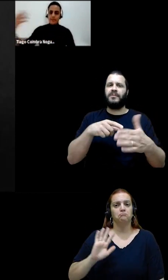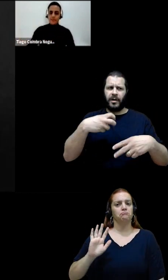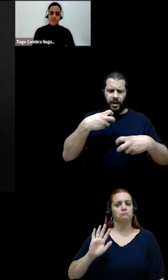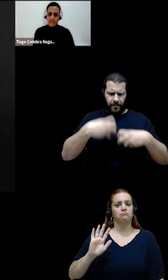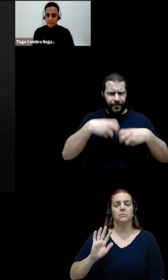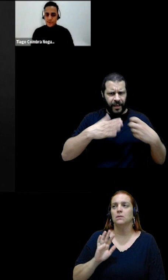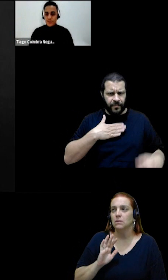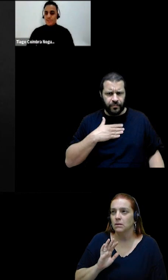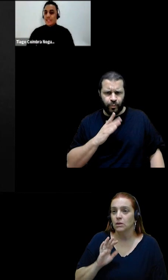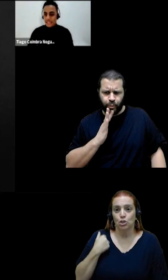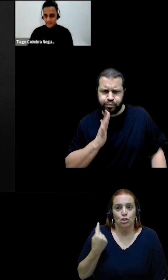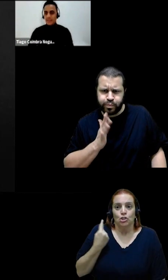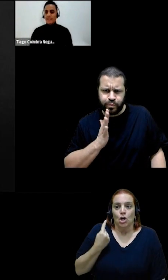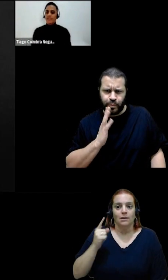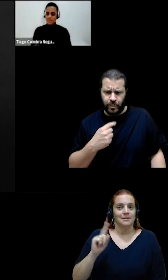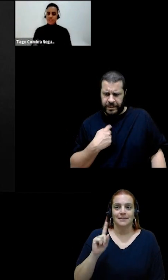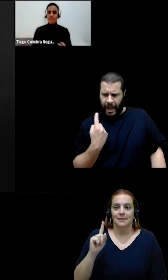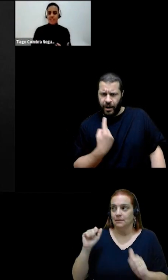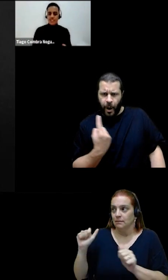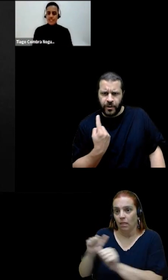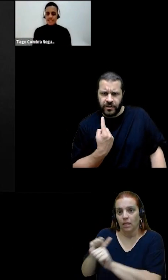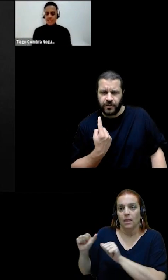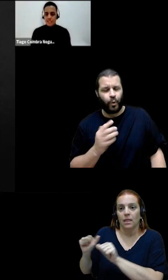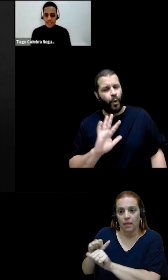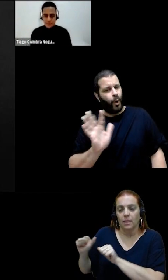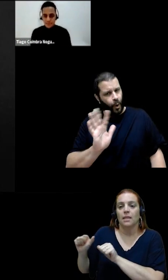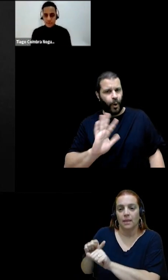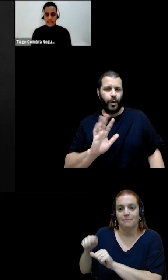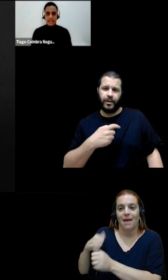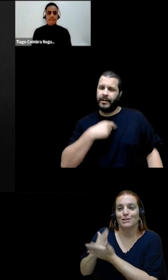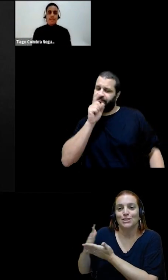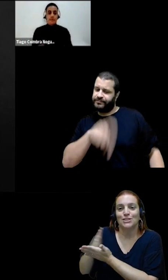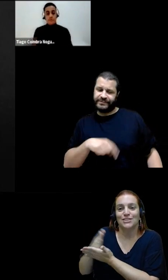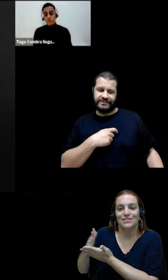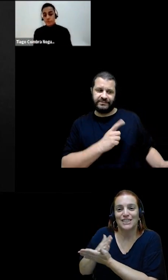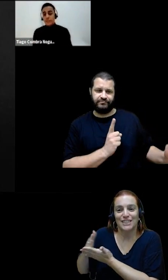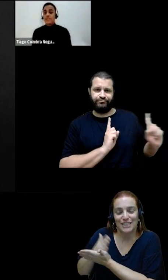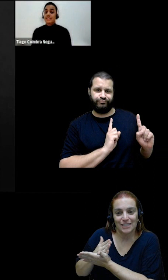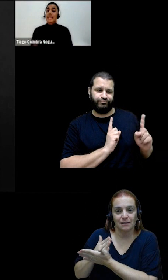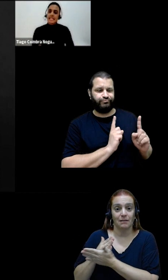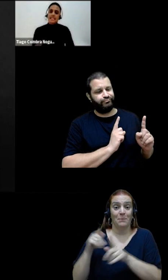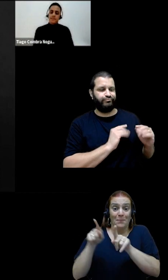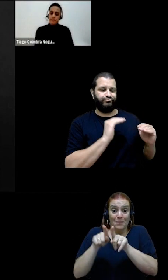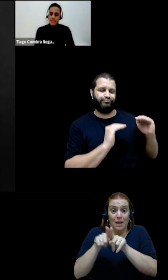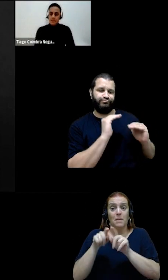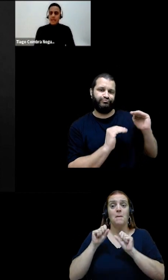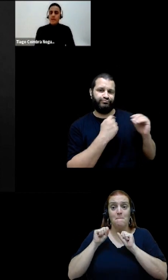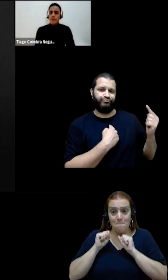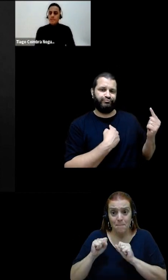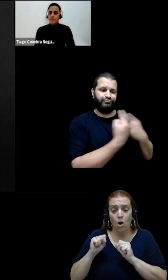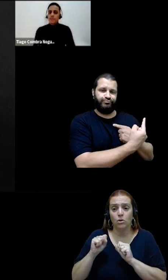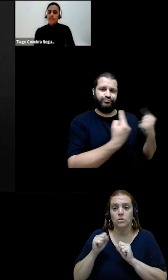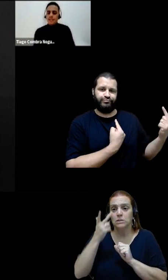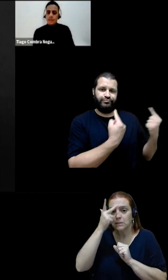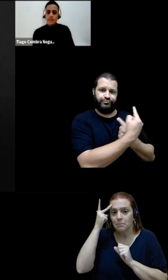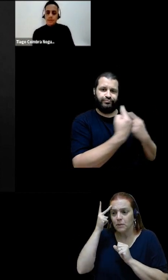tendo que produzir o tempo todo sozinho, né? Então, você divide essa atividade com o colega. O segundo é que você tem essa possibilidade de alguém